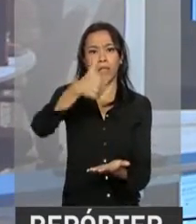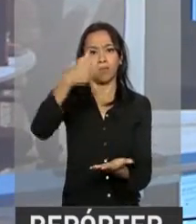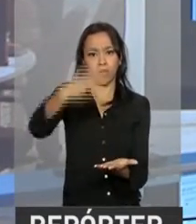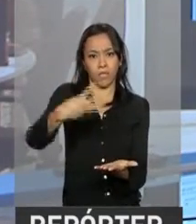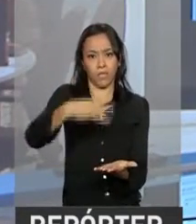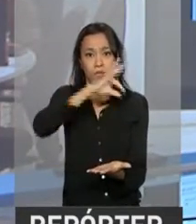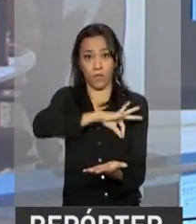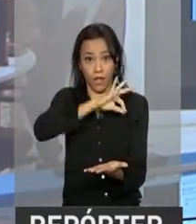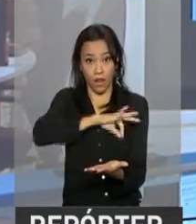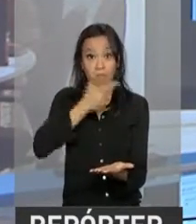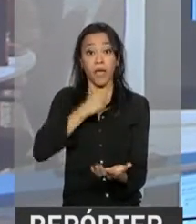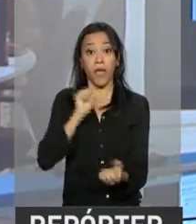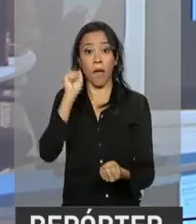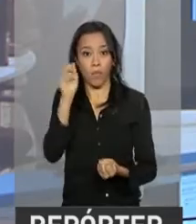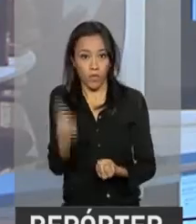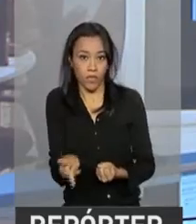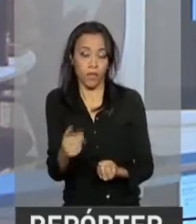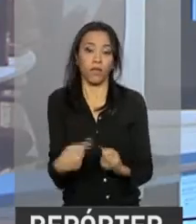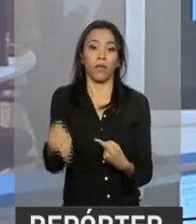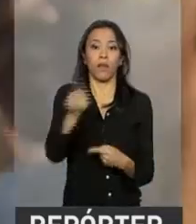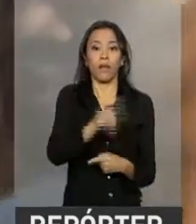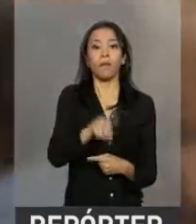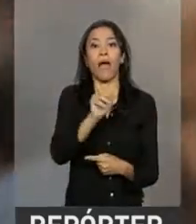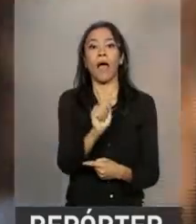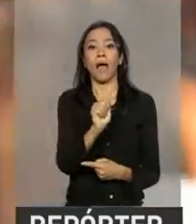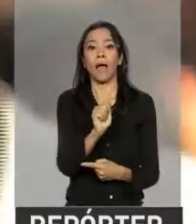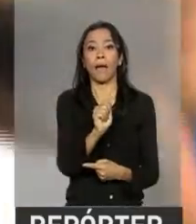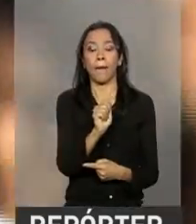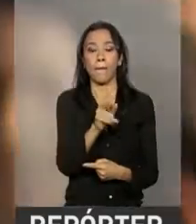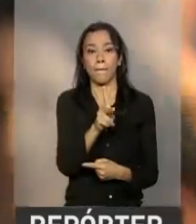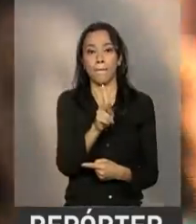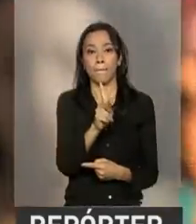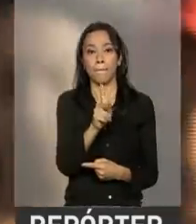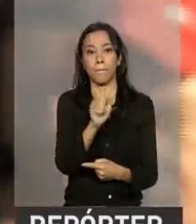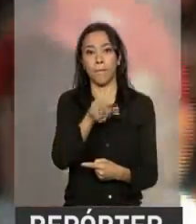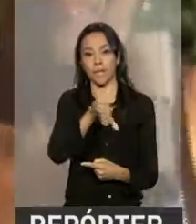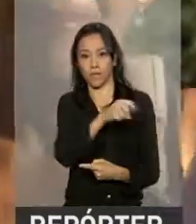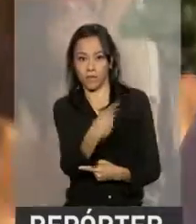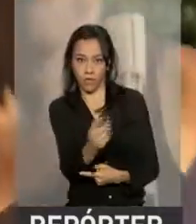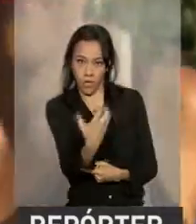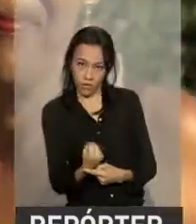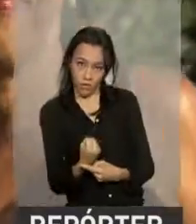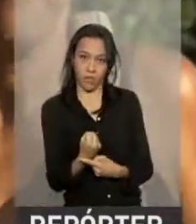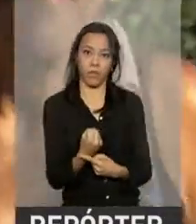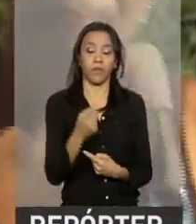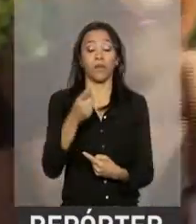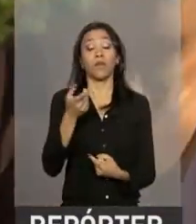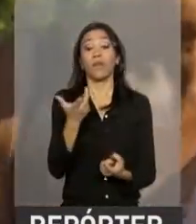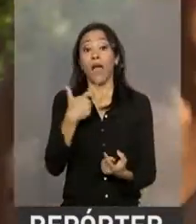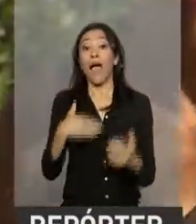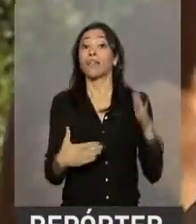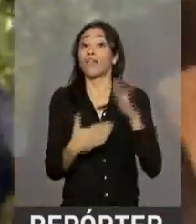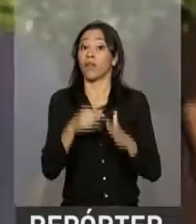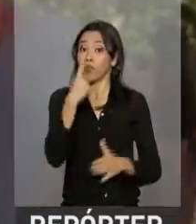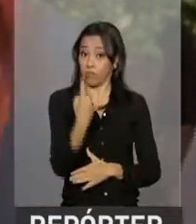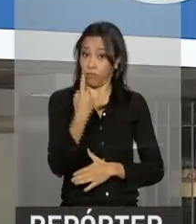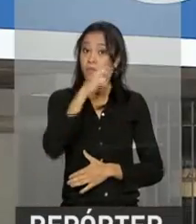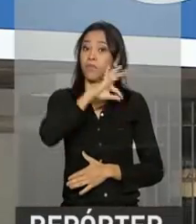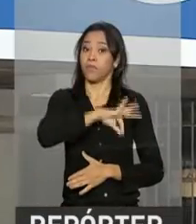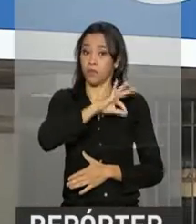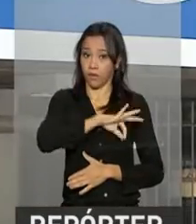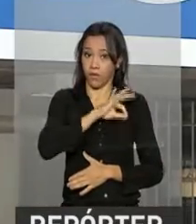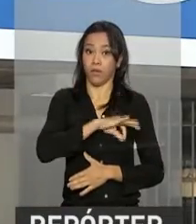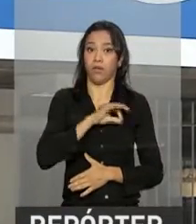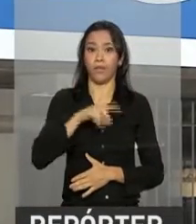aposentados e pensionistas do iene ss a prioridade será para quem recebe até um salário mínimo